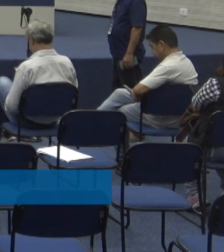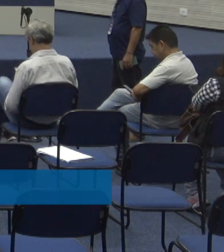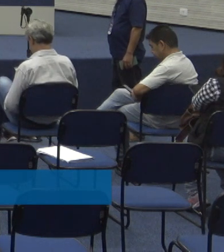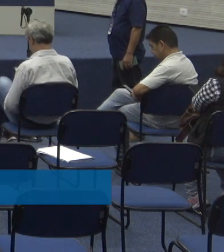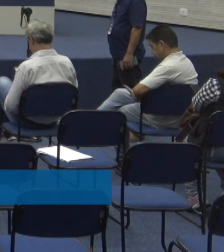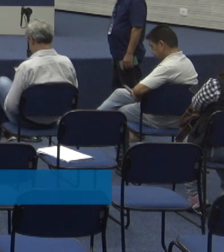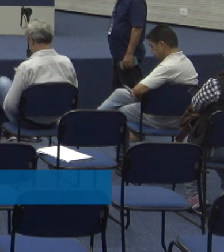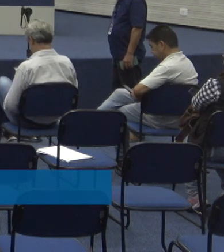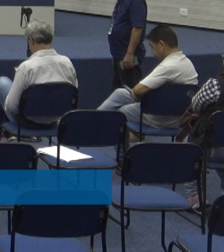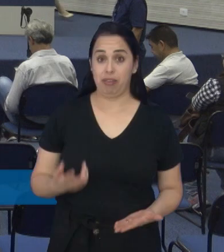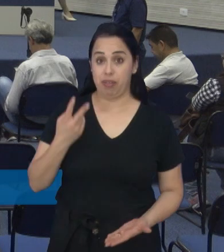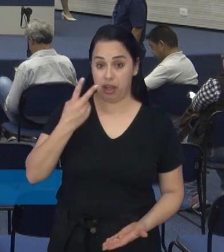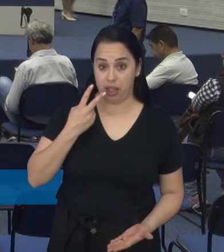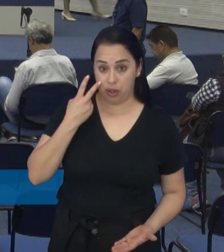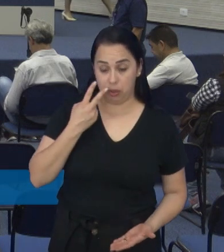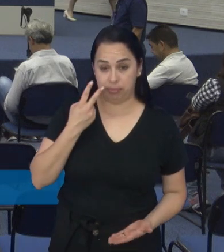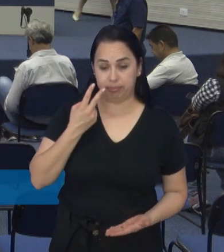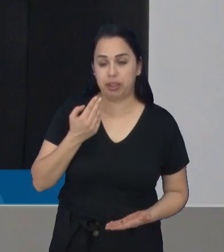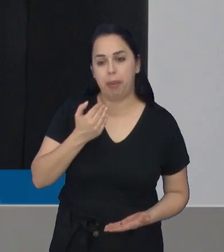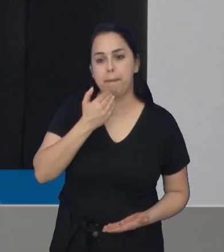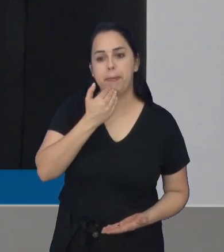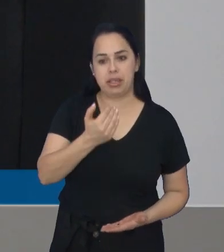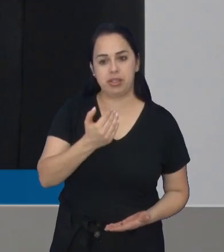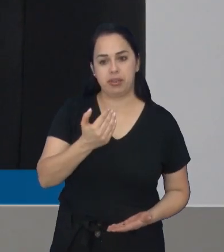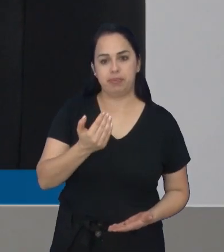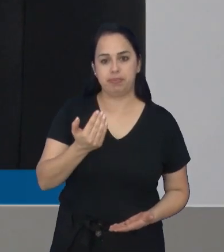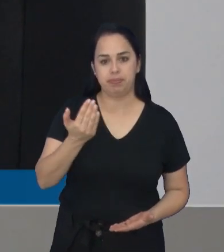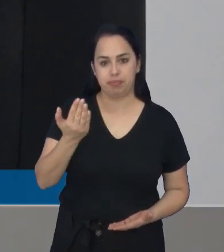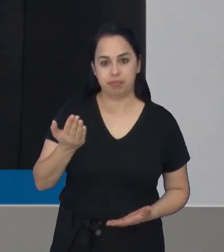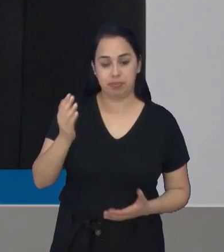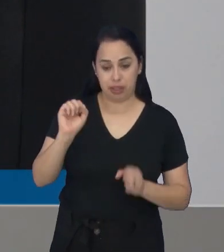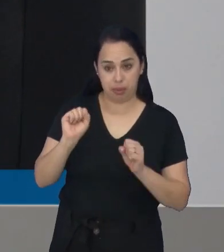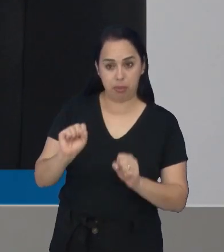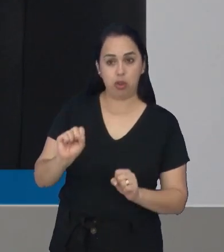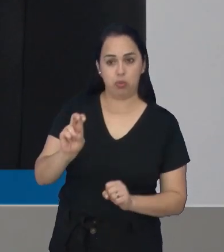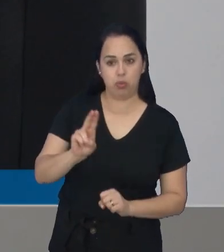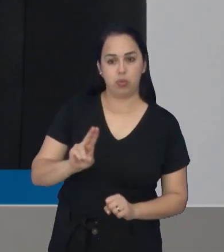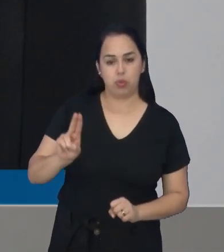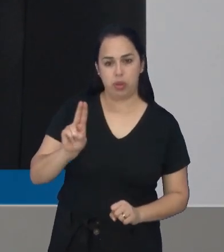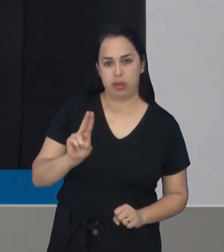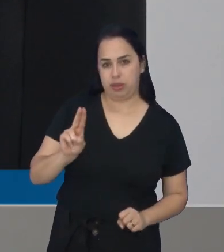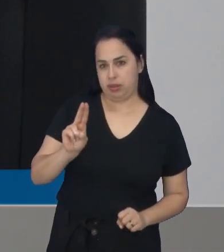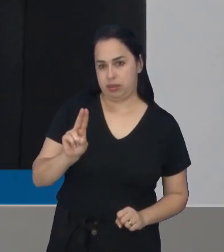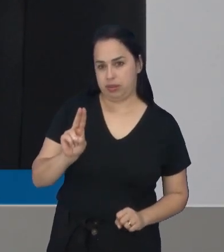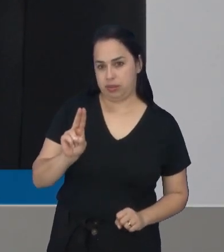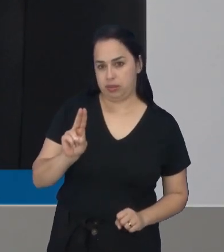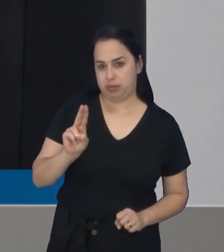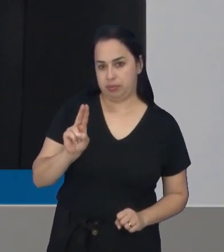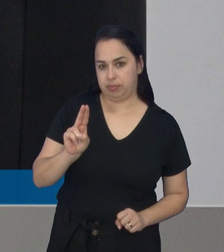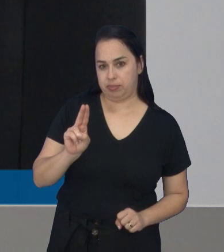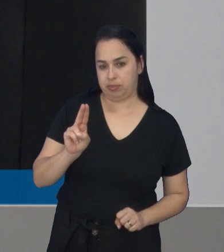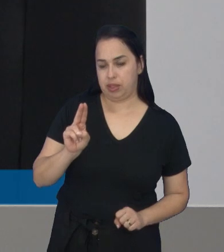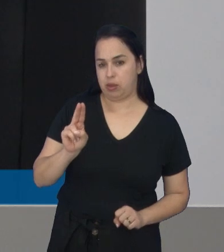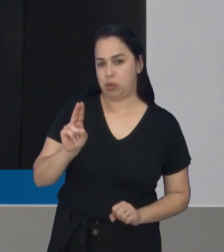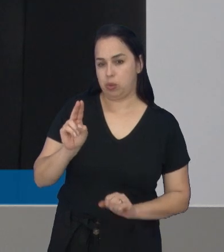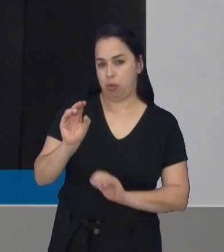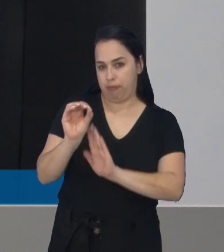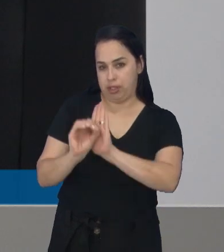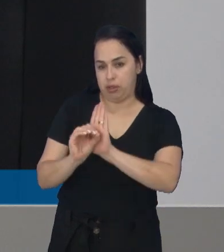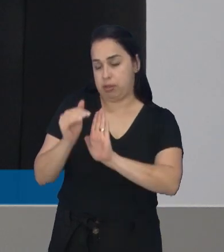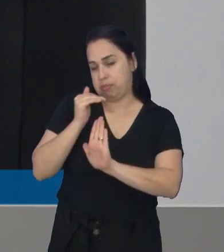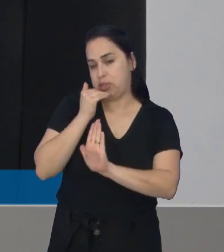Vereador eu peço a vossa excelência que possa fazer esse um requerimento solicitando